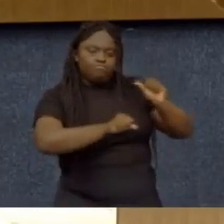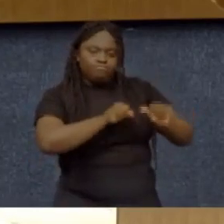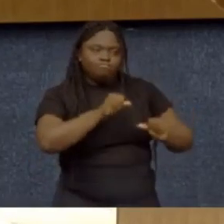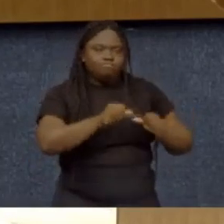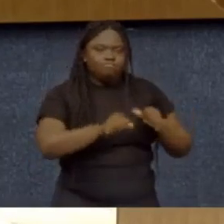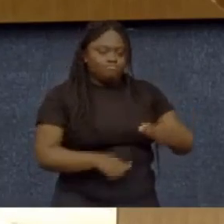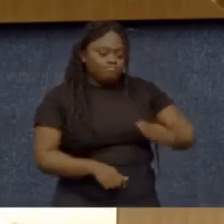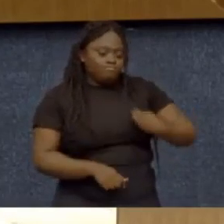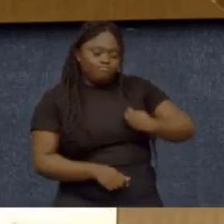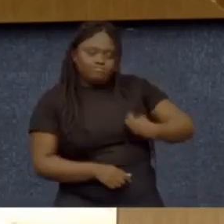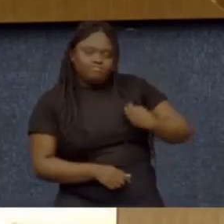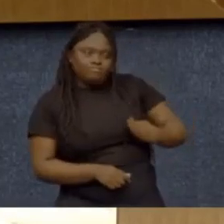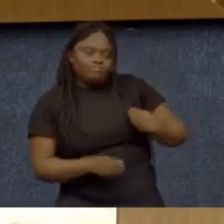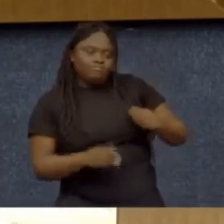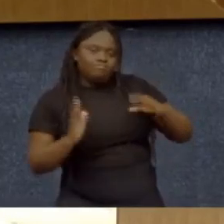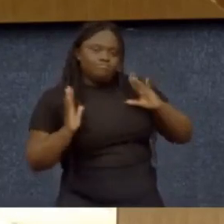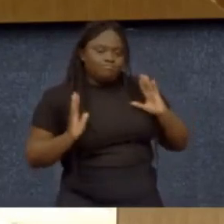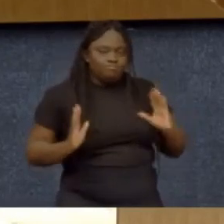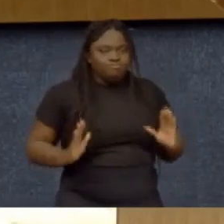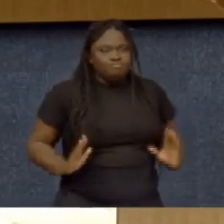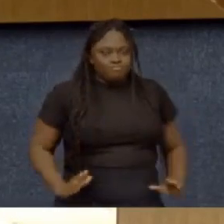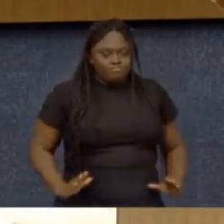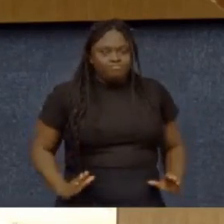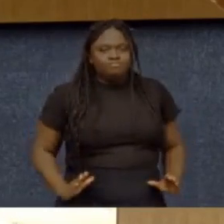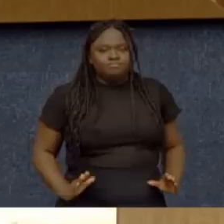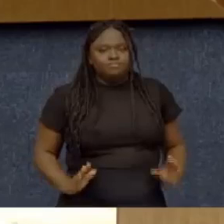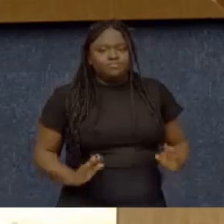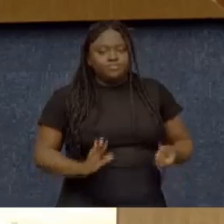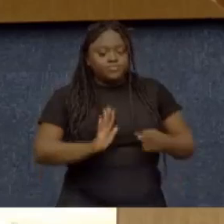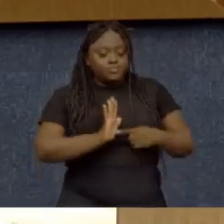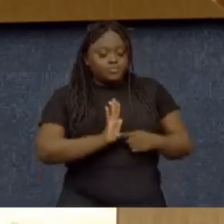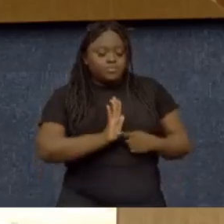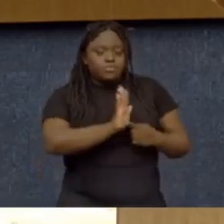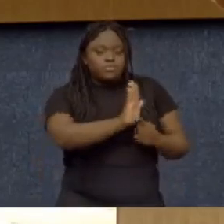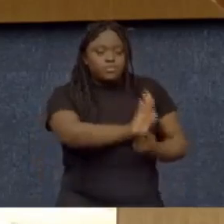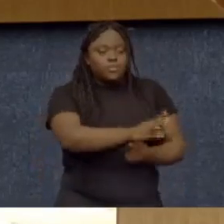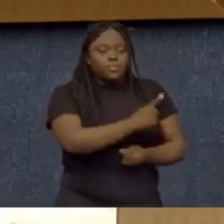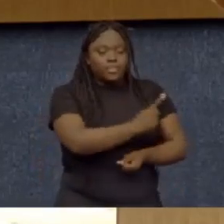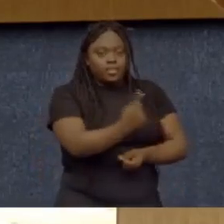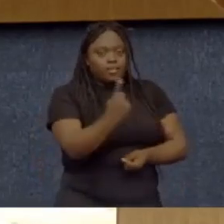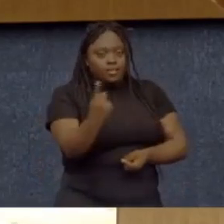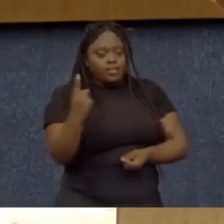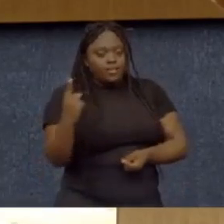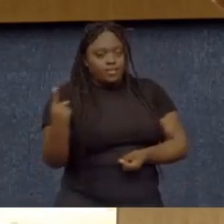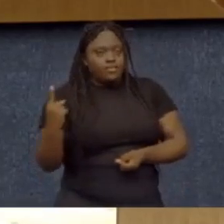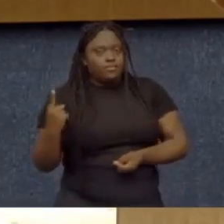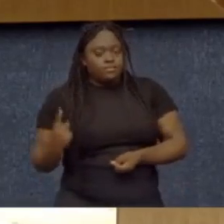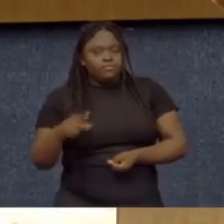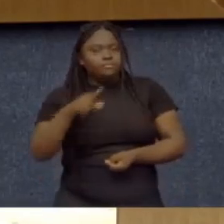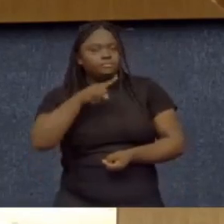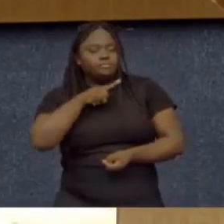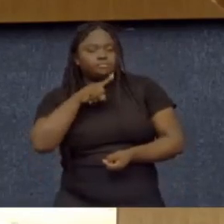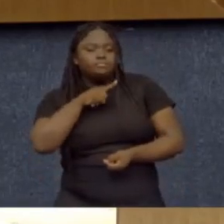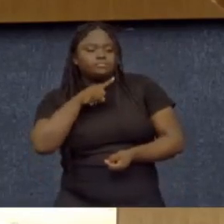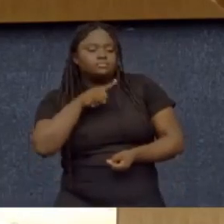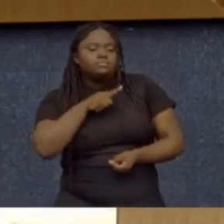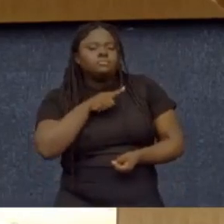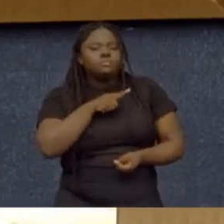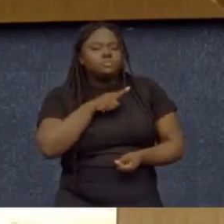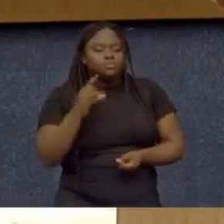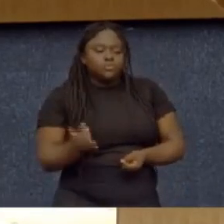de participação cidadã, permitindo que cada indivíduo contribua de